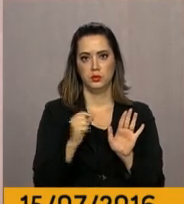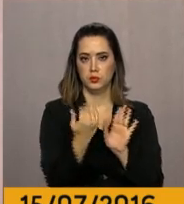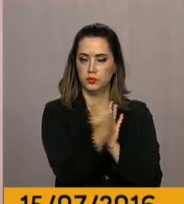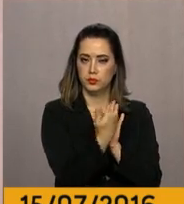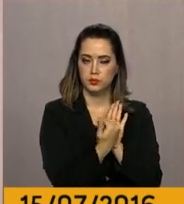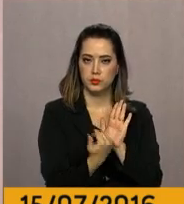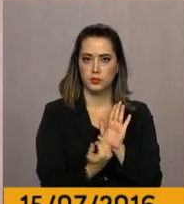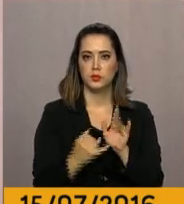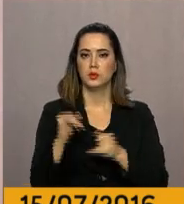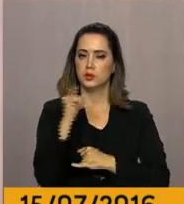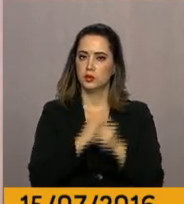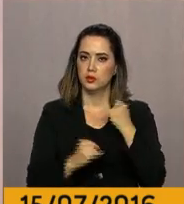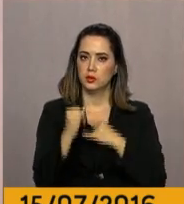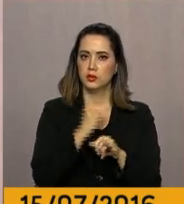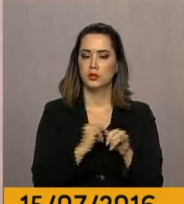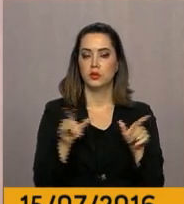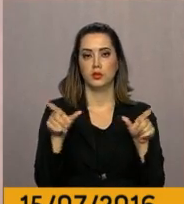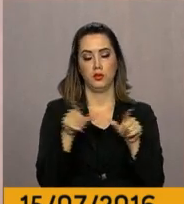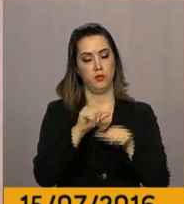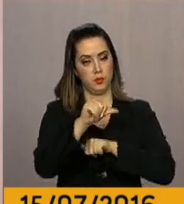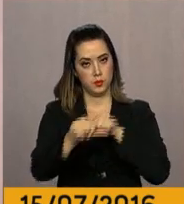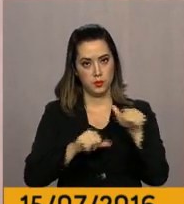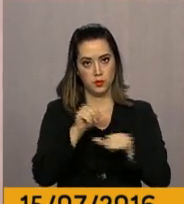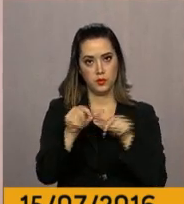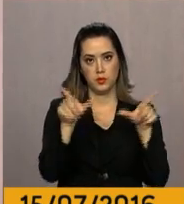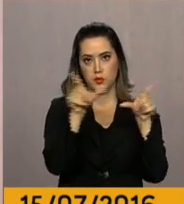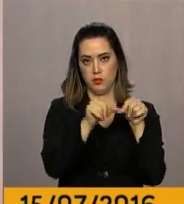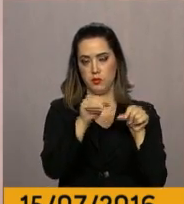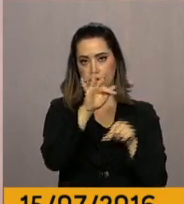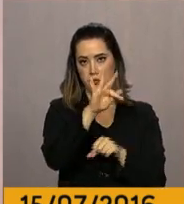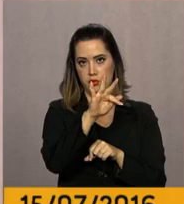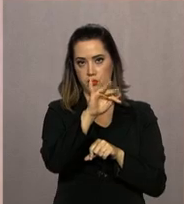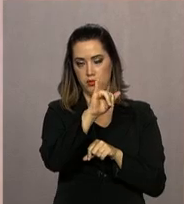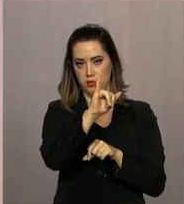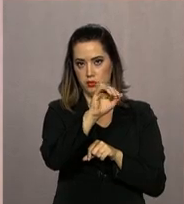de mudanças no âmbito do FIES. Né?